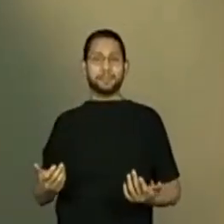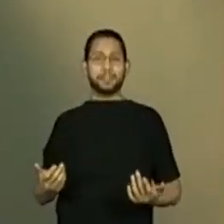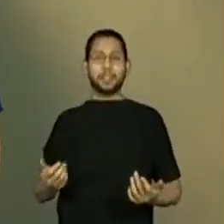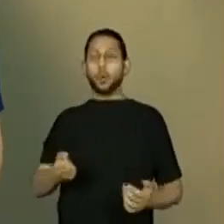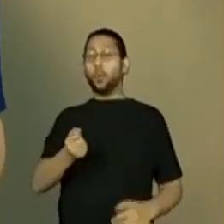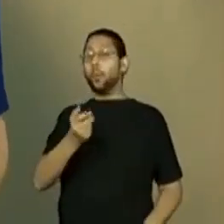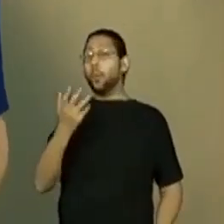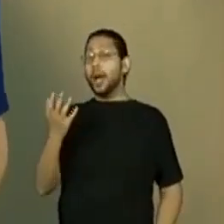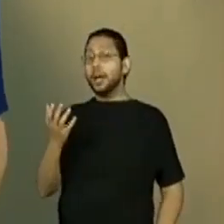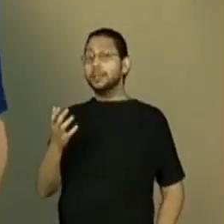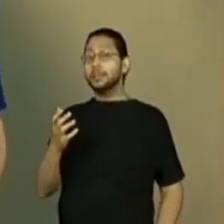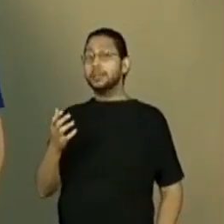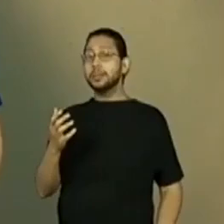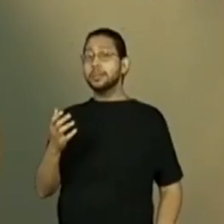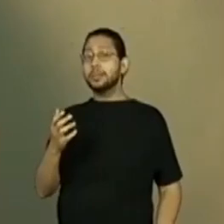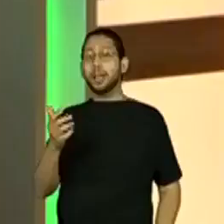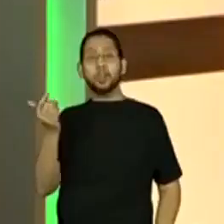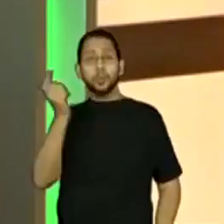quantos pedacinhos nossos?